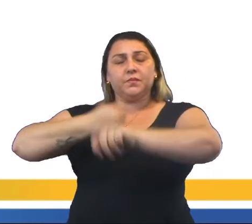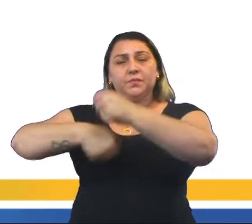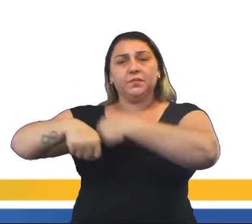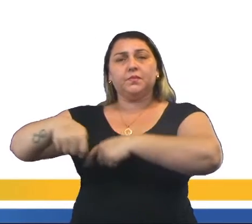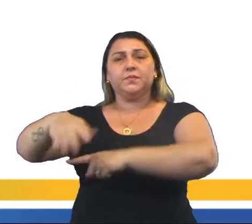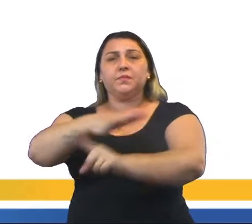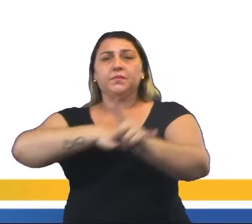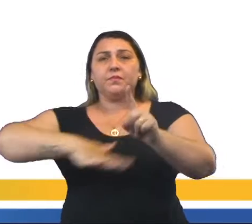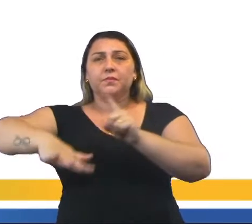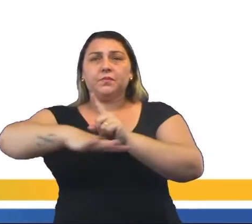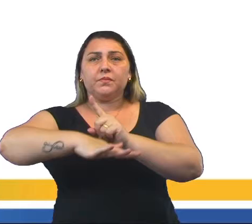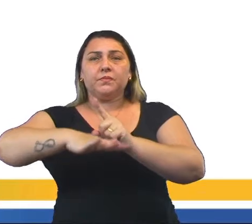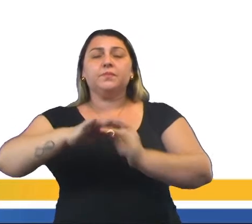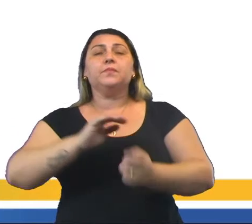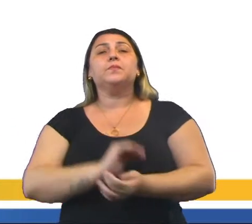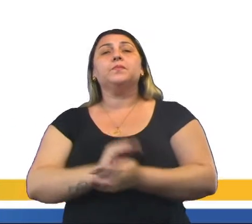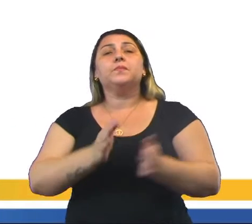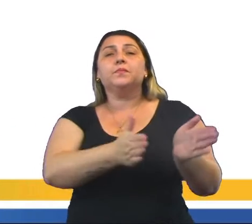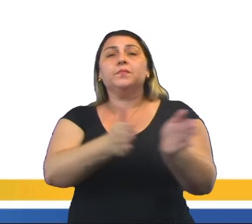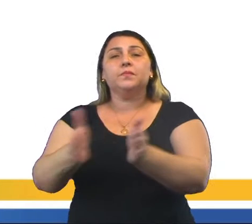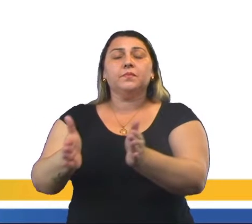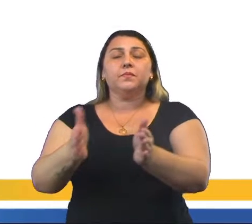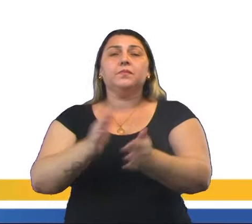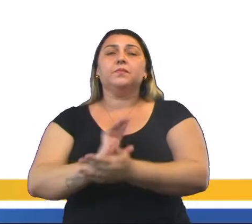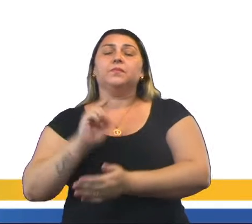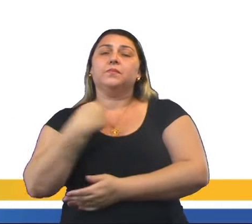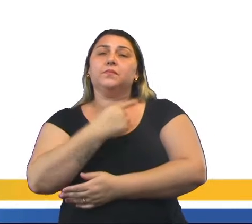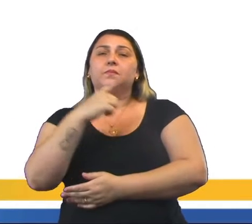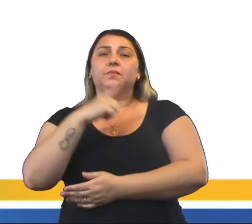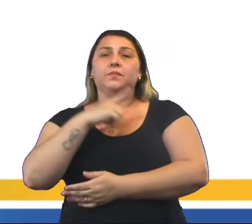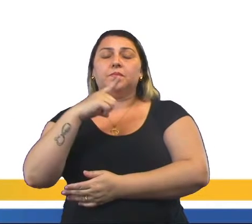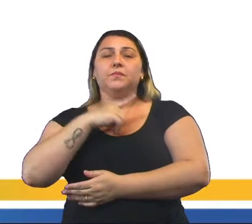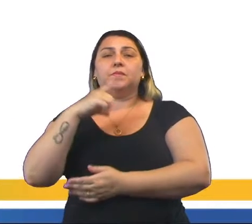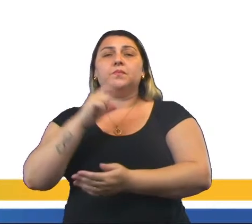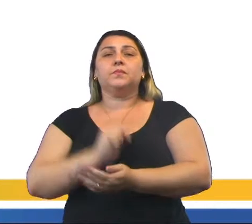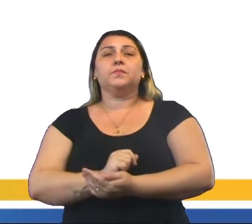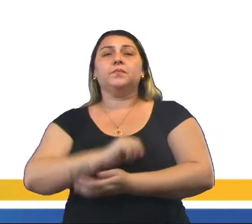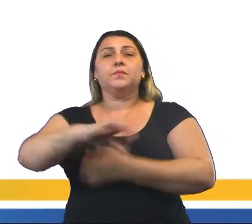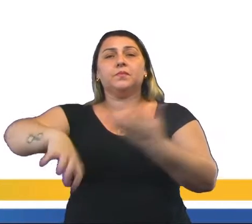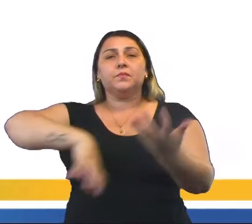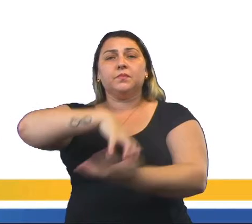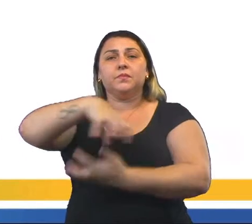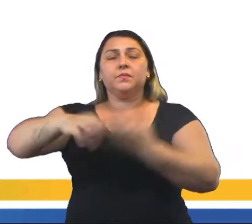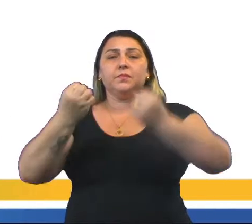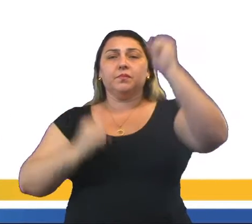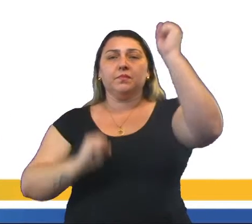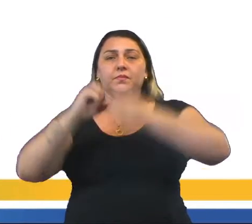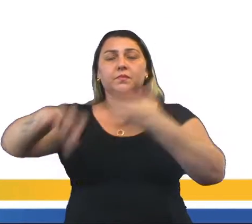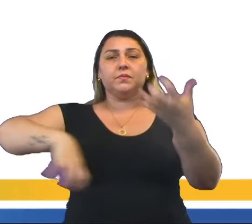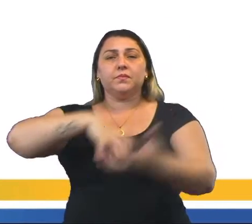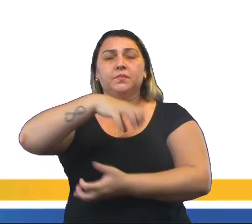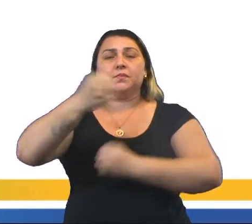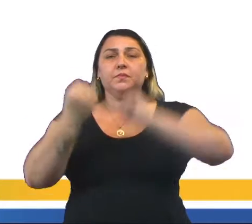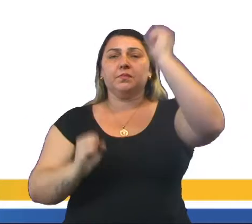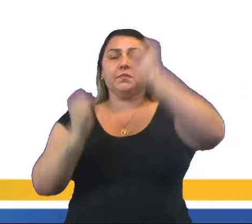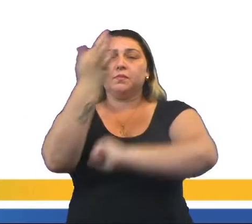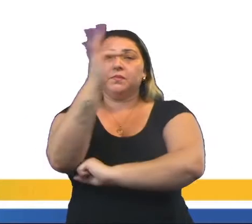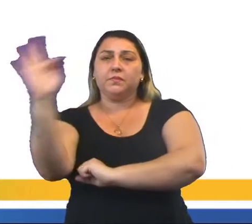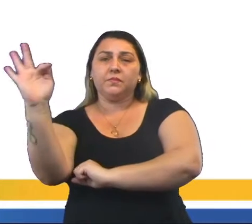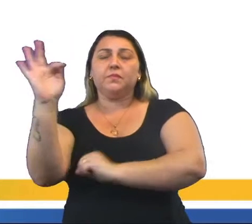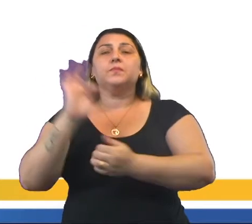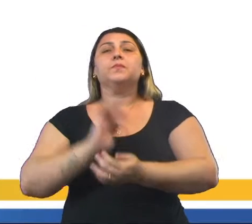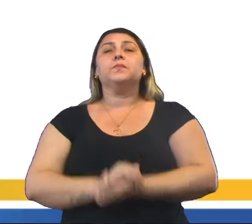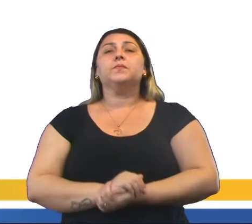e sociais. E nesse período, nós temos aí a marcação da Revolução Francesa, a Revolução Industrial,